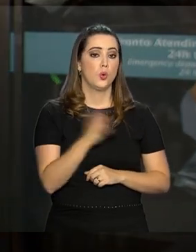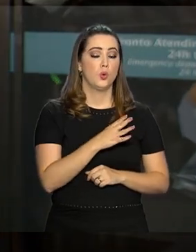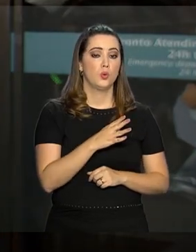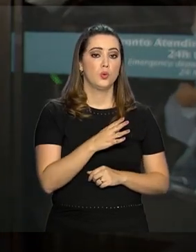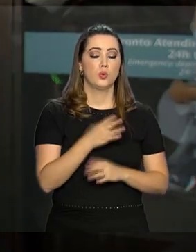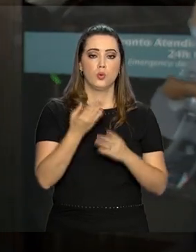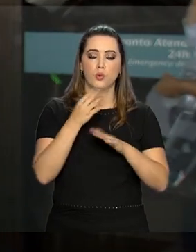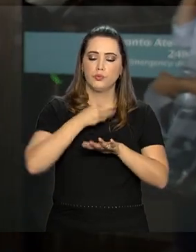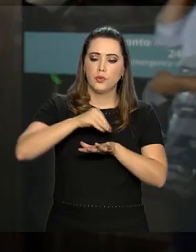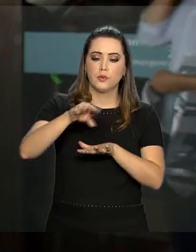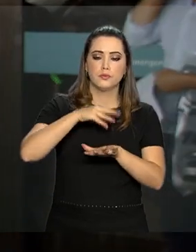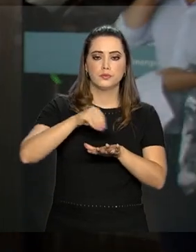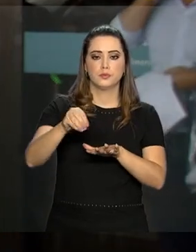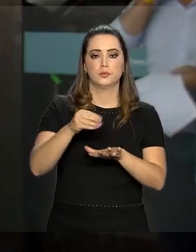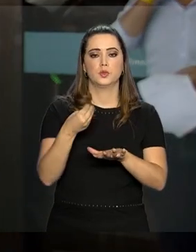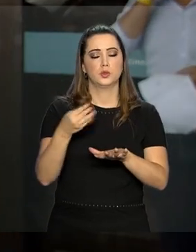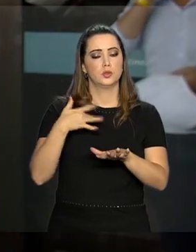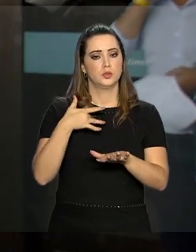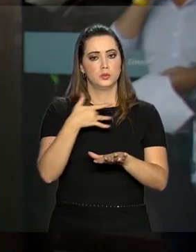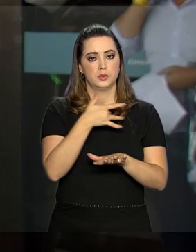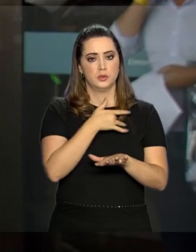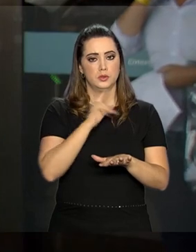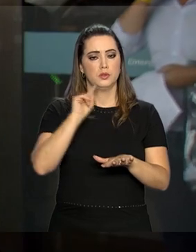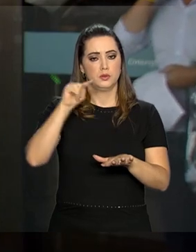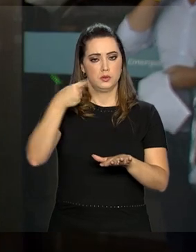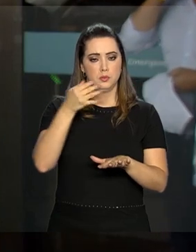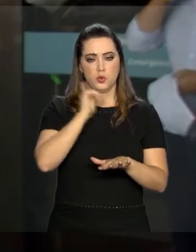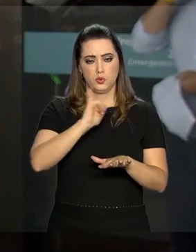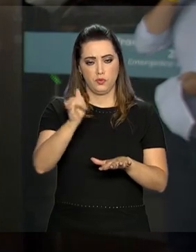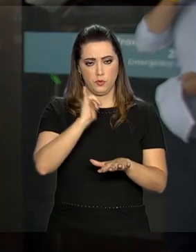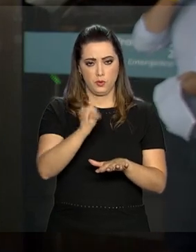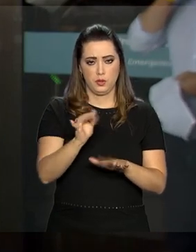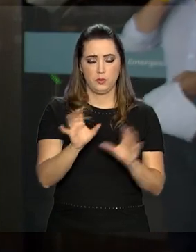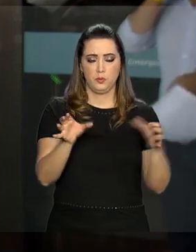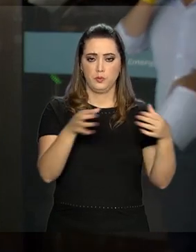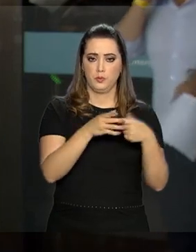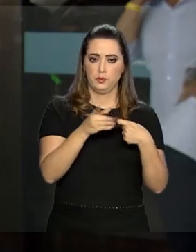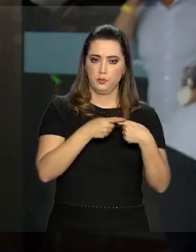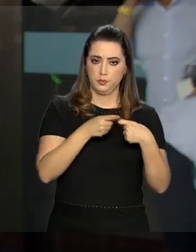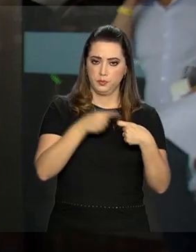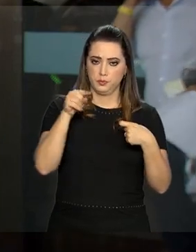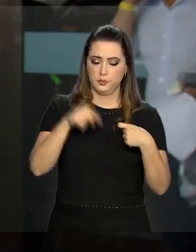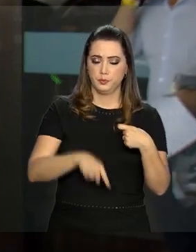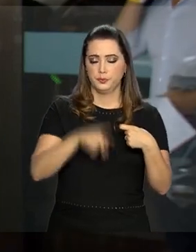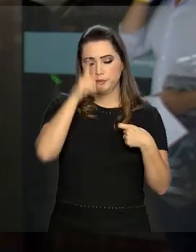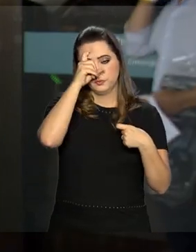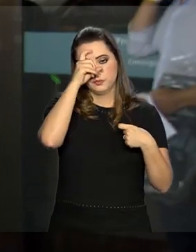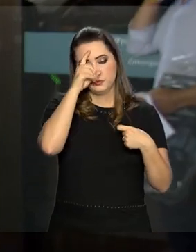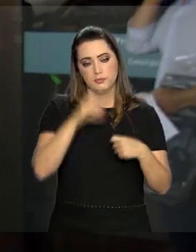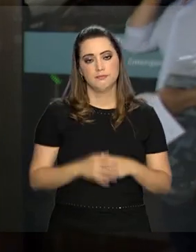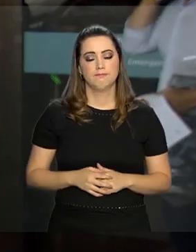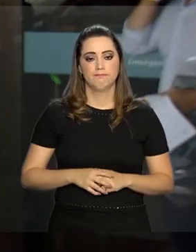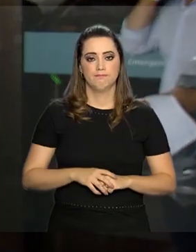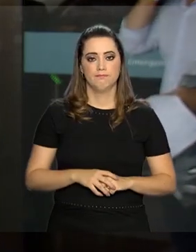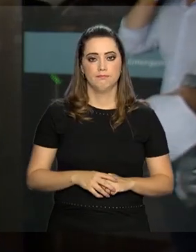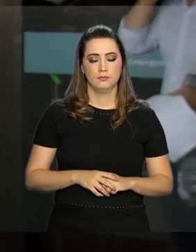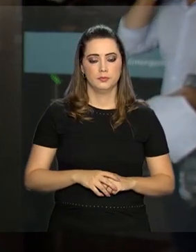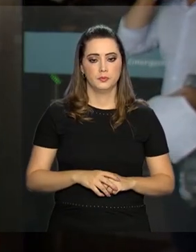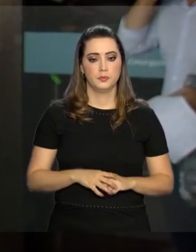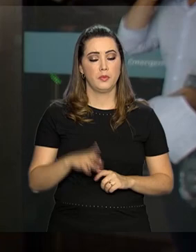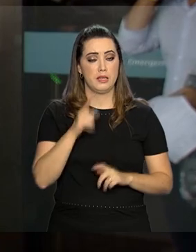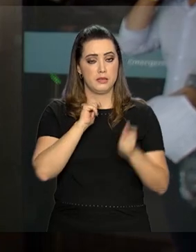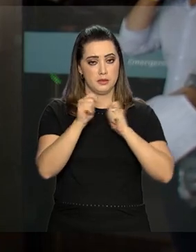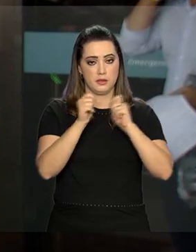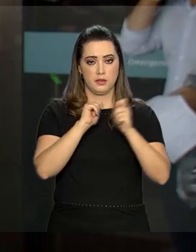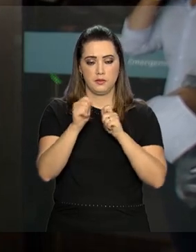boletim a respeito do estado de saúde do presidente deve ser divulgado pela equipe médica aqui do Hospital Albert Einstein. Essa